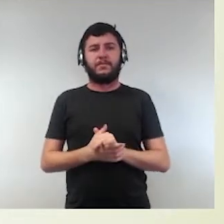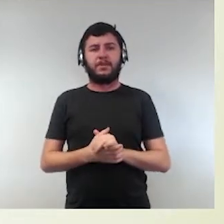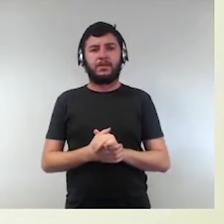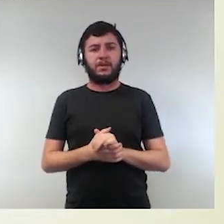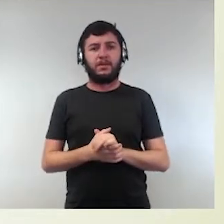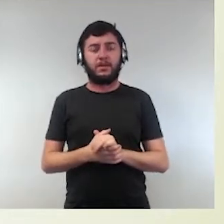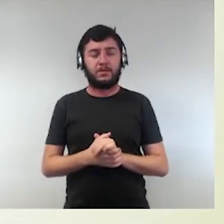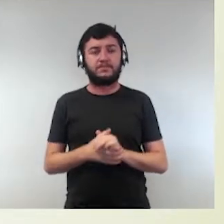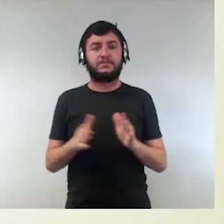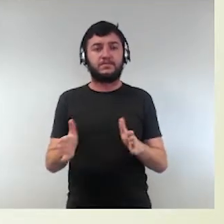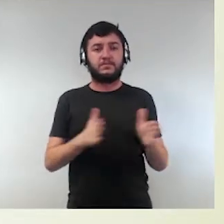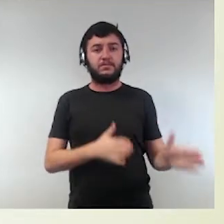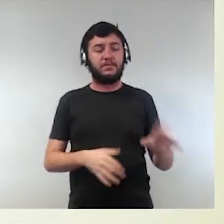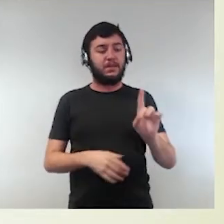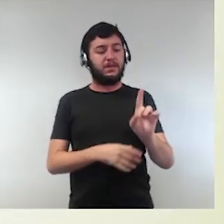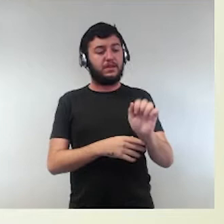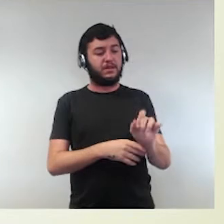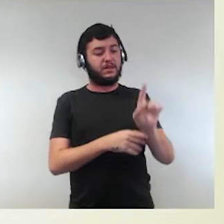Então, esses dados